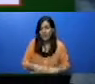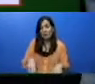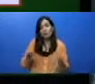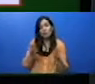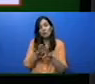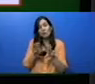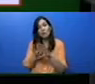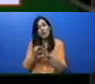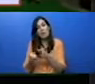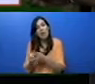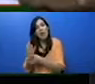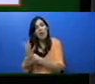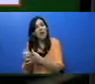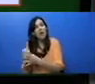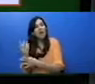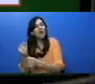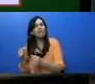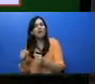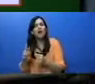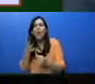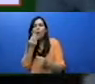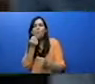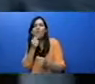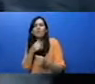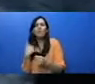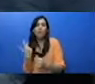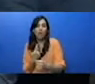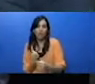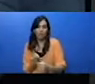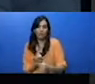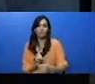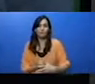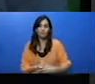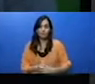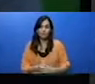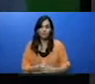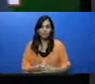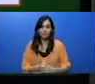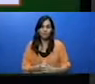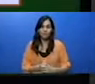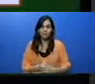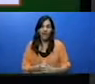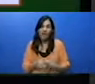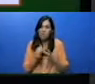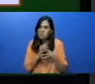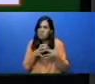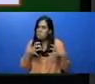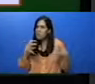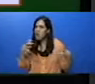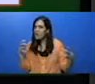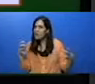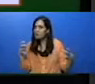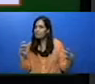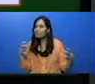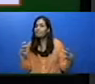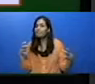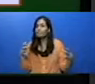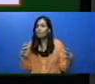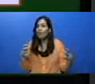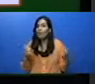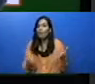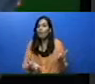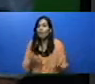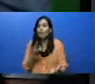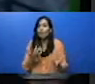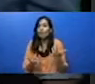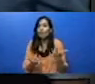as plantações, tá? Agricultura. E a maioria delas também é queimada, tá? Não